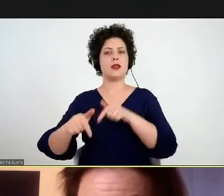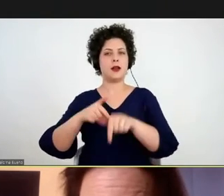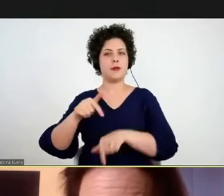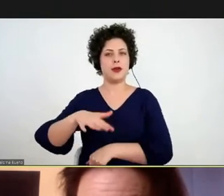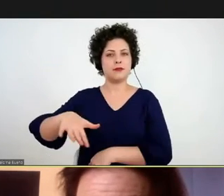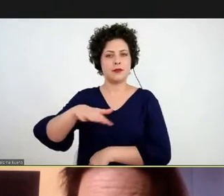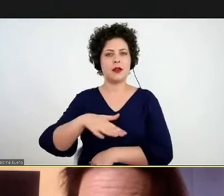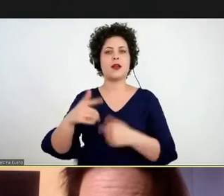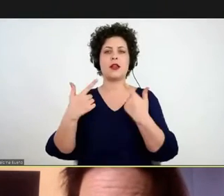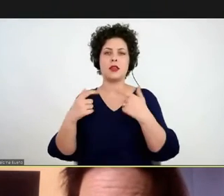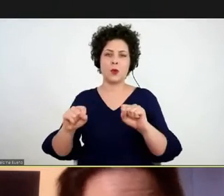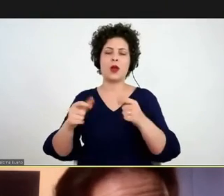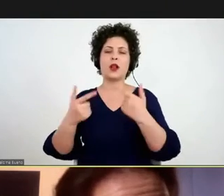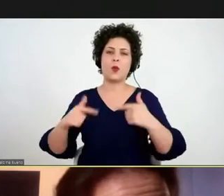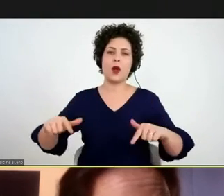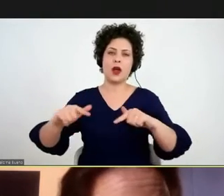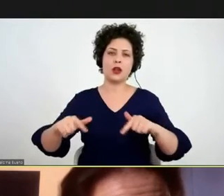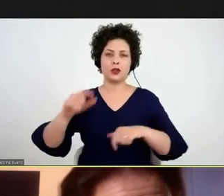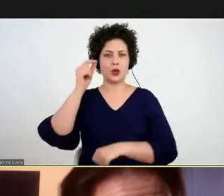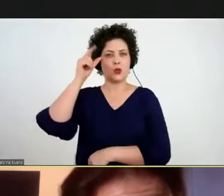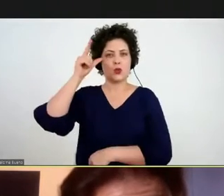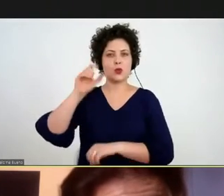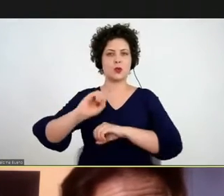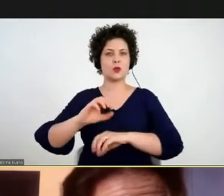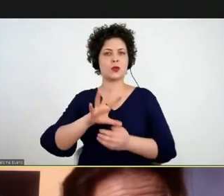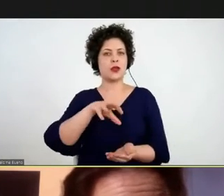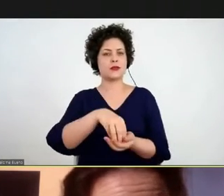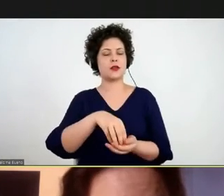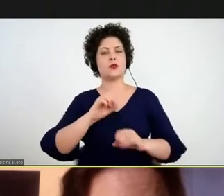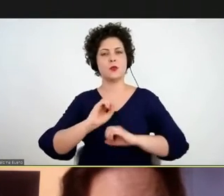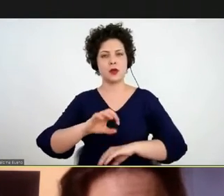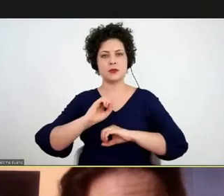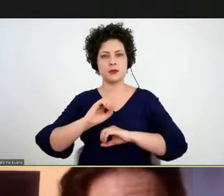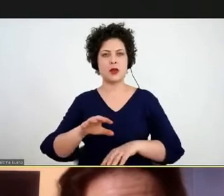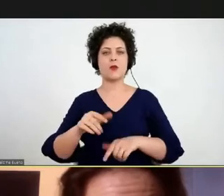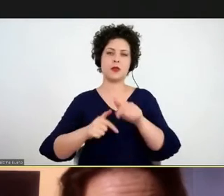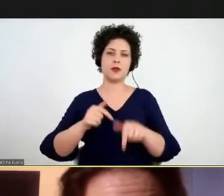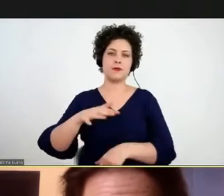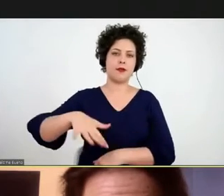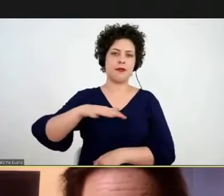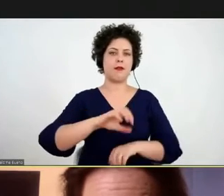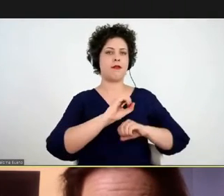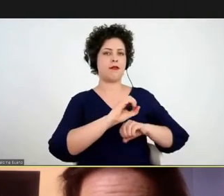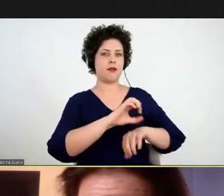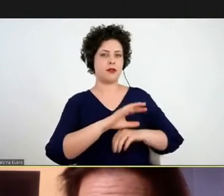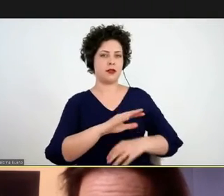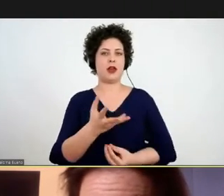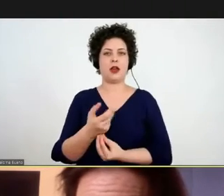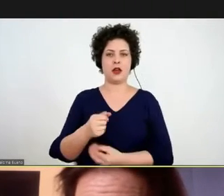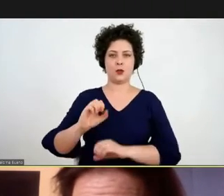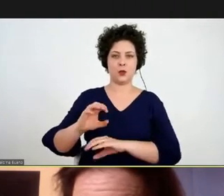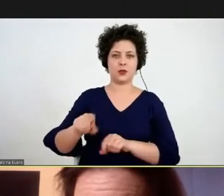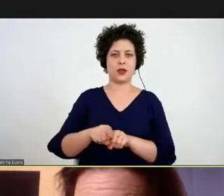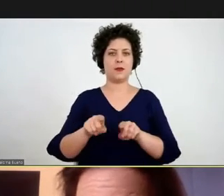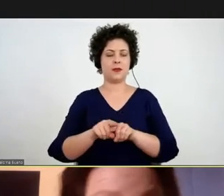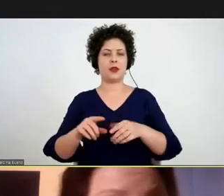de Linguagens, Cultura e Educação do Centro de Educação e atua nas áreas de Educação, Arte-Educação e